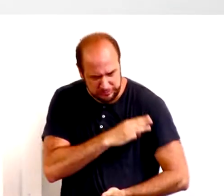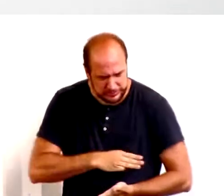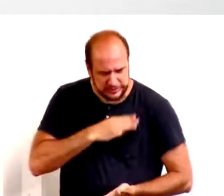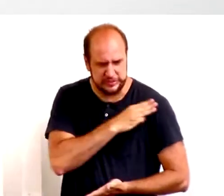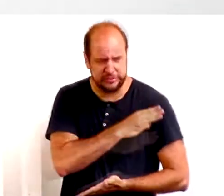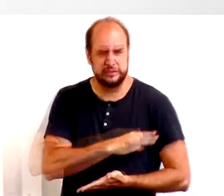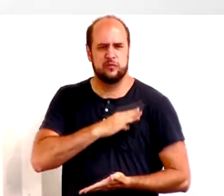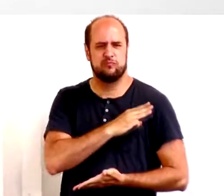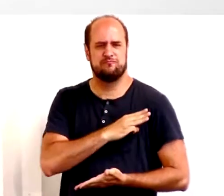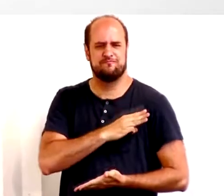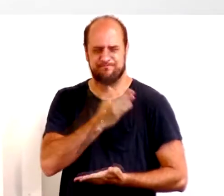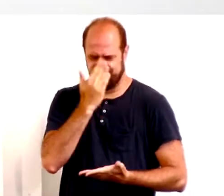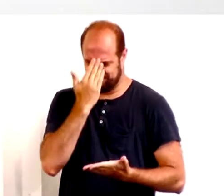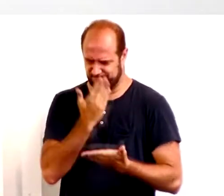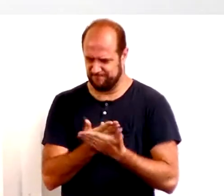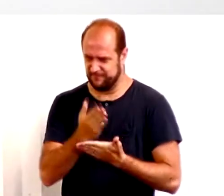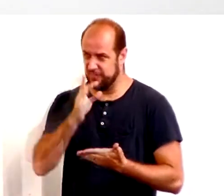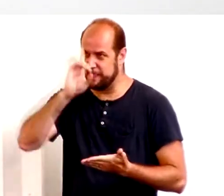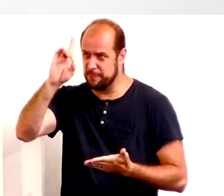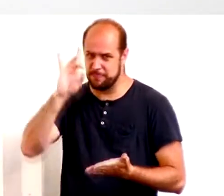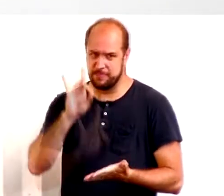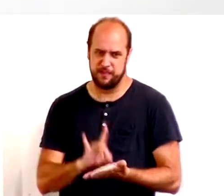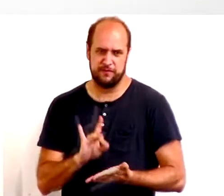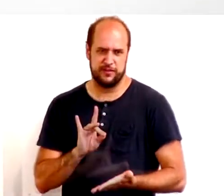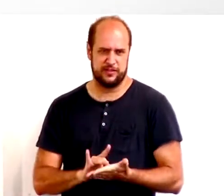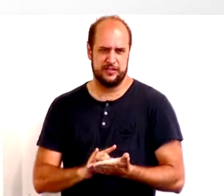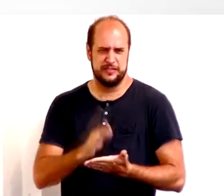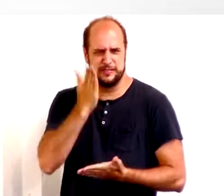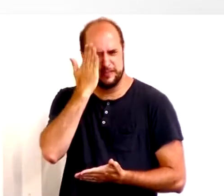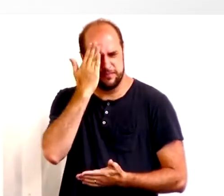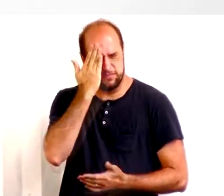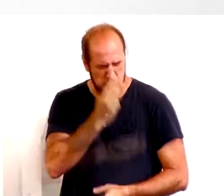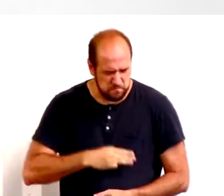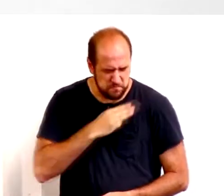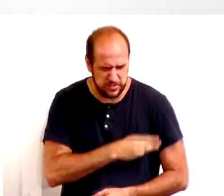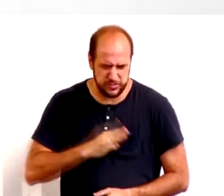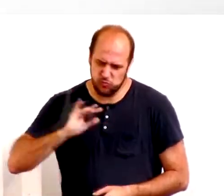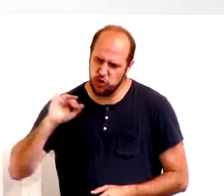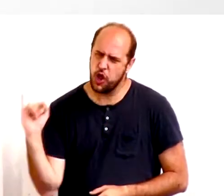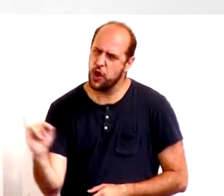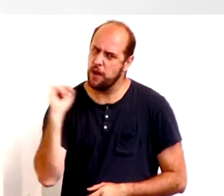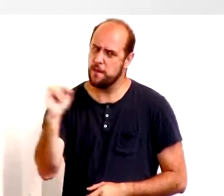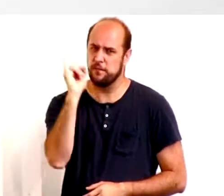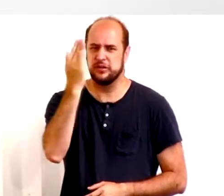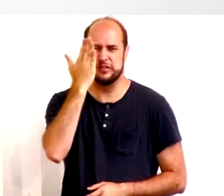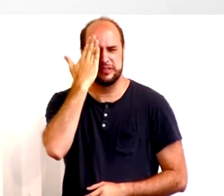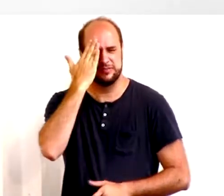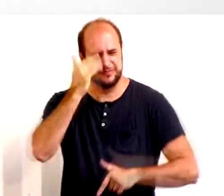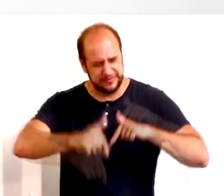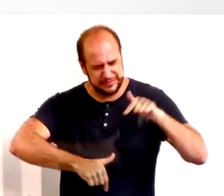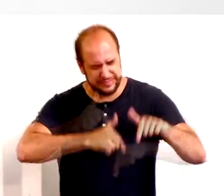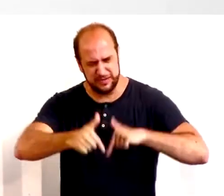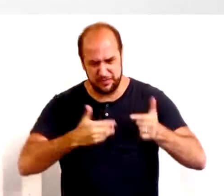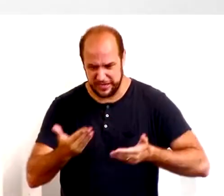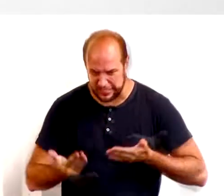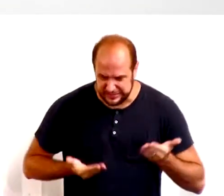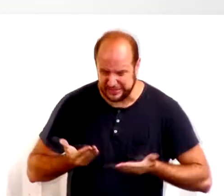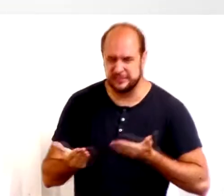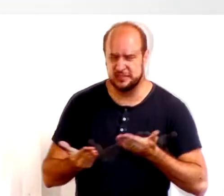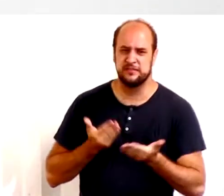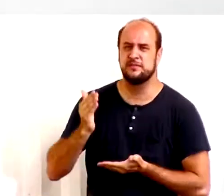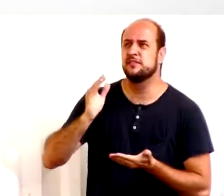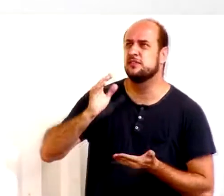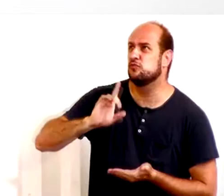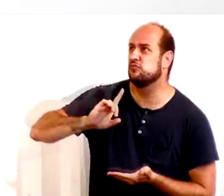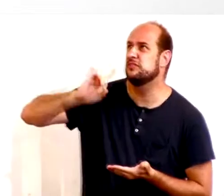o quanto ele conhecia de Deus, era o quanto ele sabia que era um escolhido, o quanto ele sabia que ele tinha de trabalhar, de servir numa interface